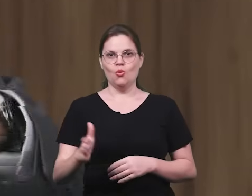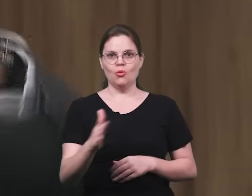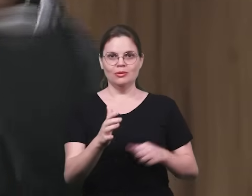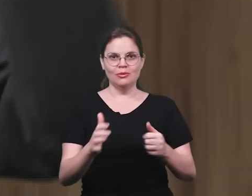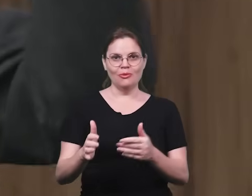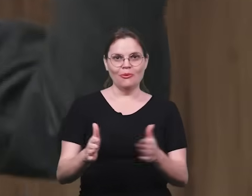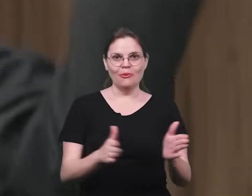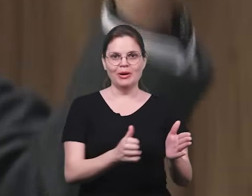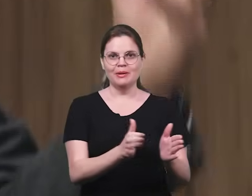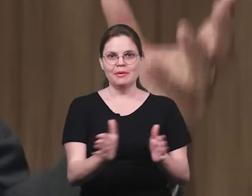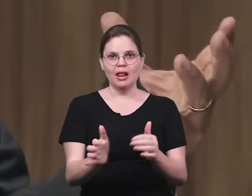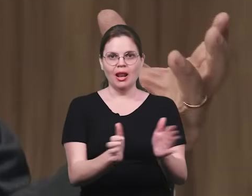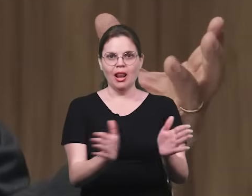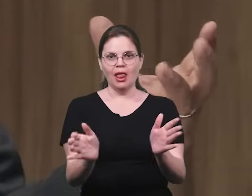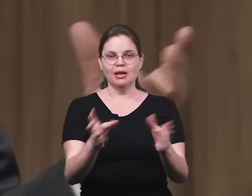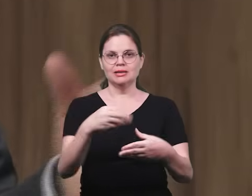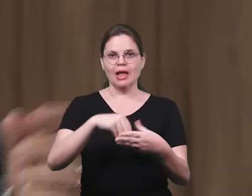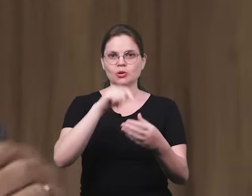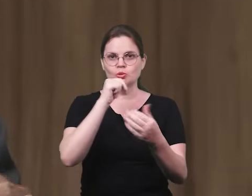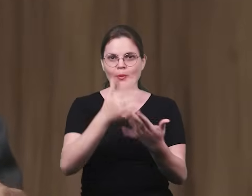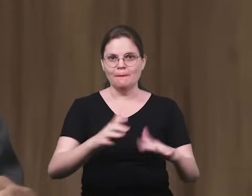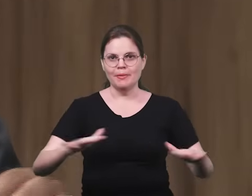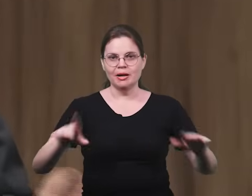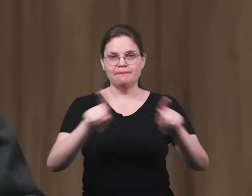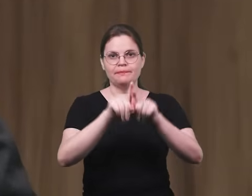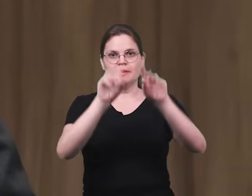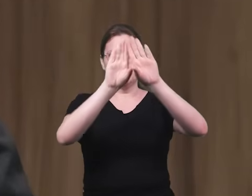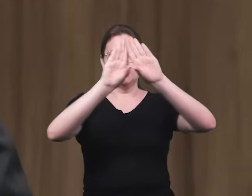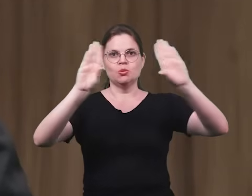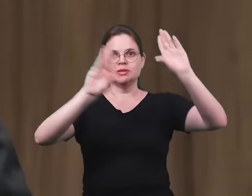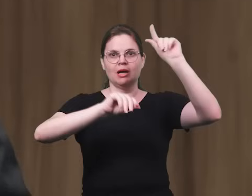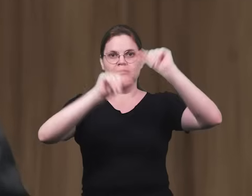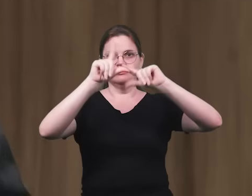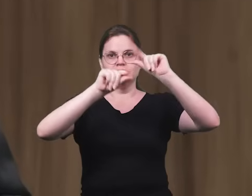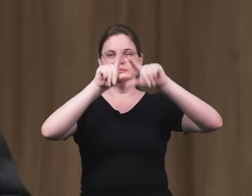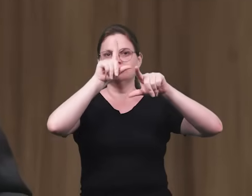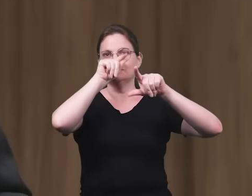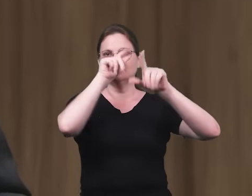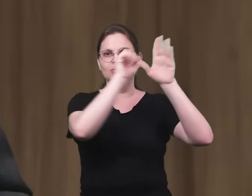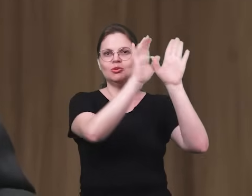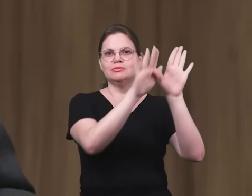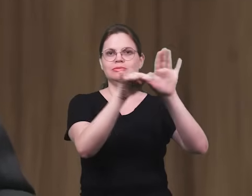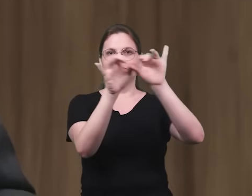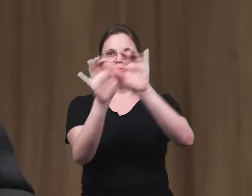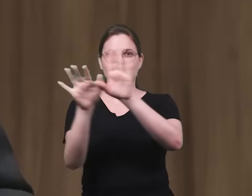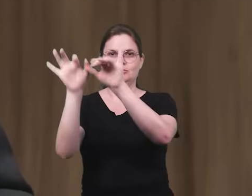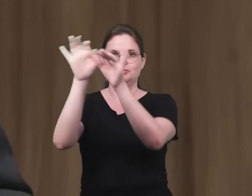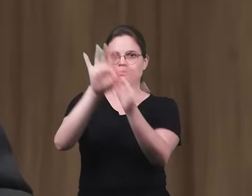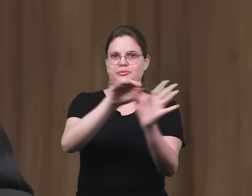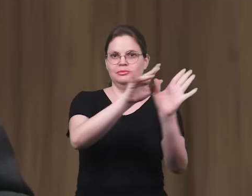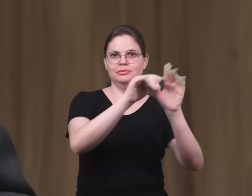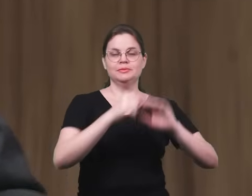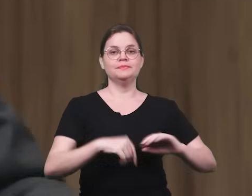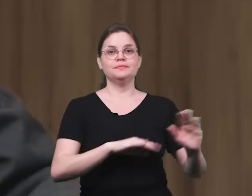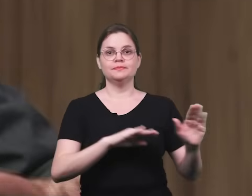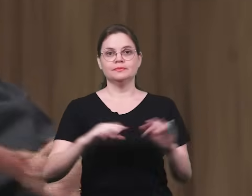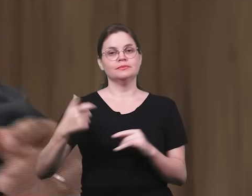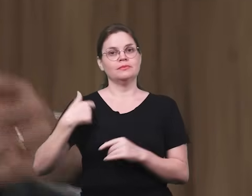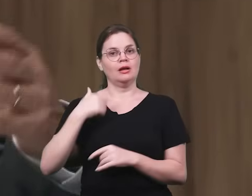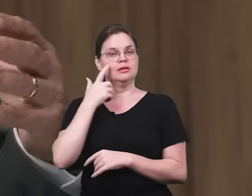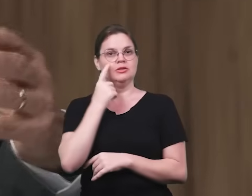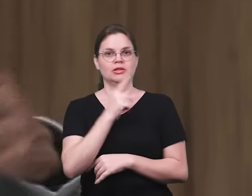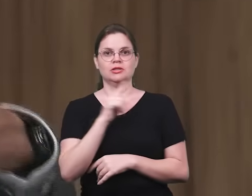e preencher a expansão dos céus. E quando ele faz isso, ele vê